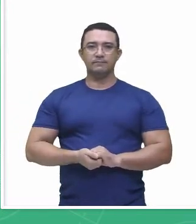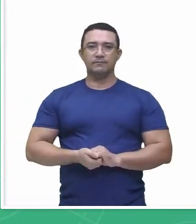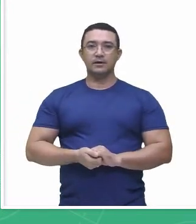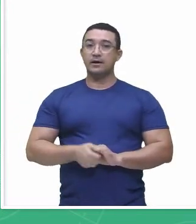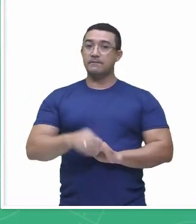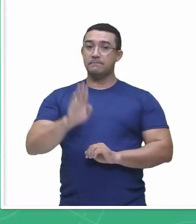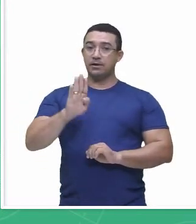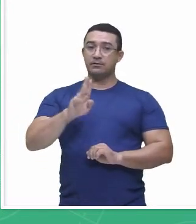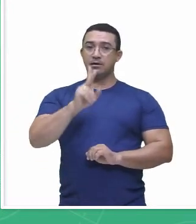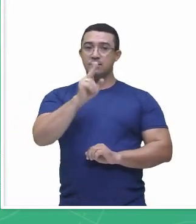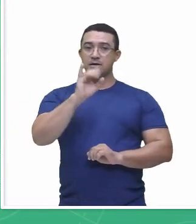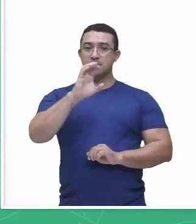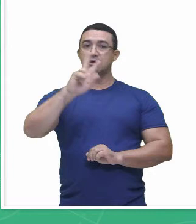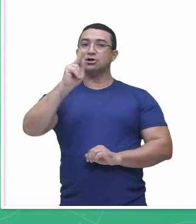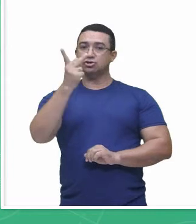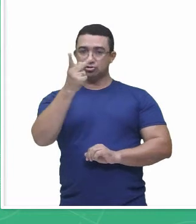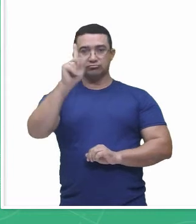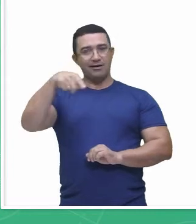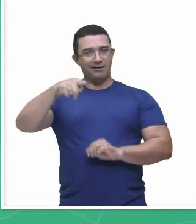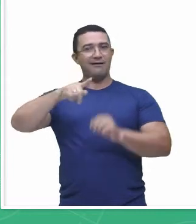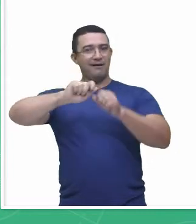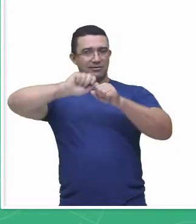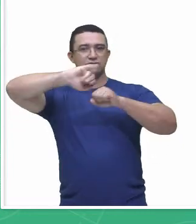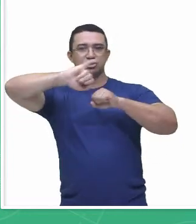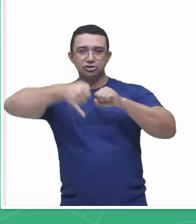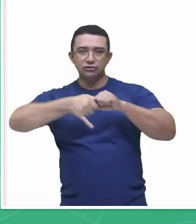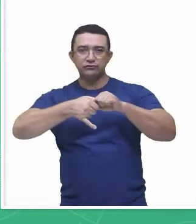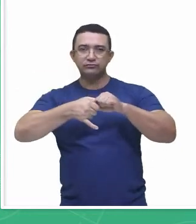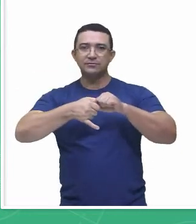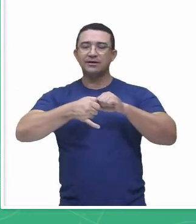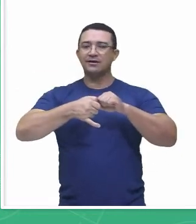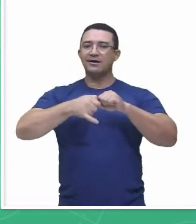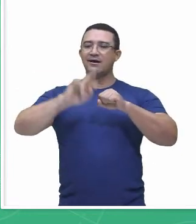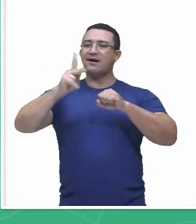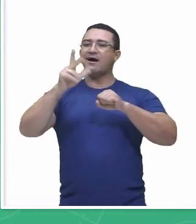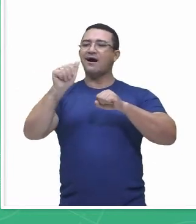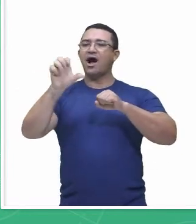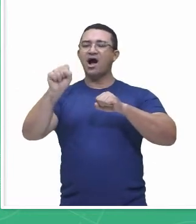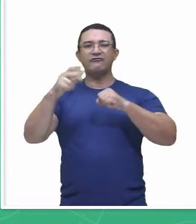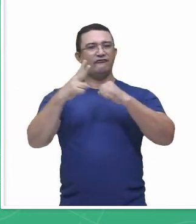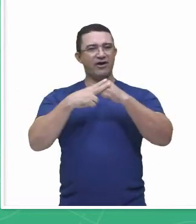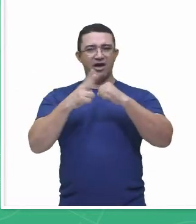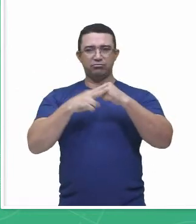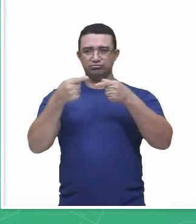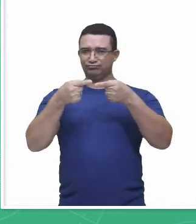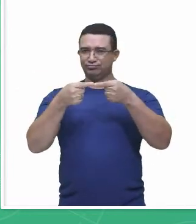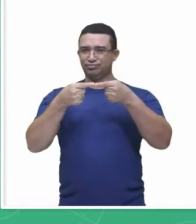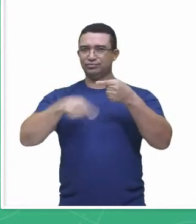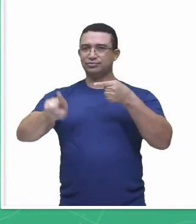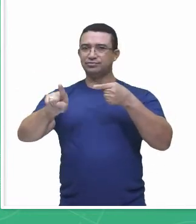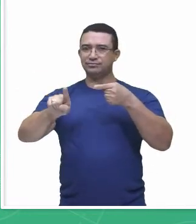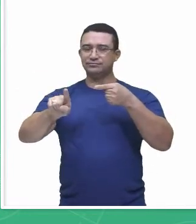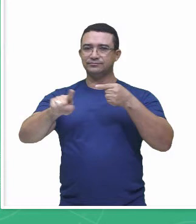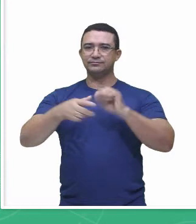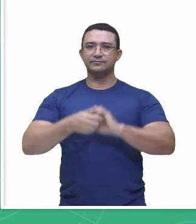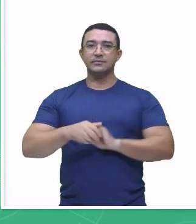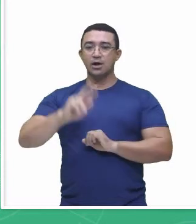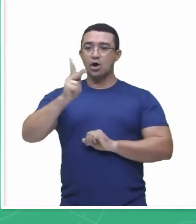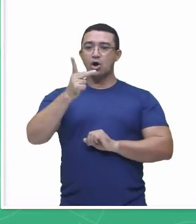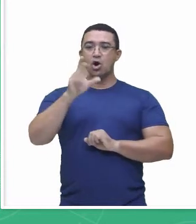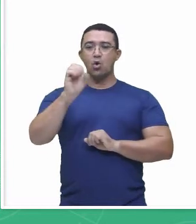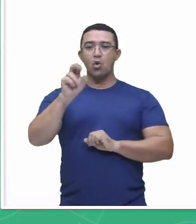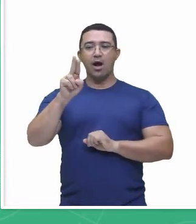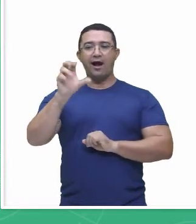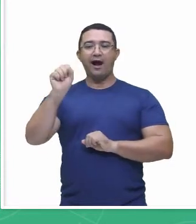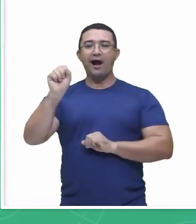letra B nós temos rich, que é um adjetivo, has, é um verbo aí conjugado com terceira pessoa do singular, não é também, né? Então já